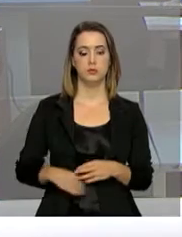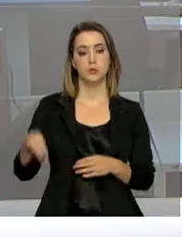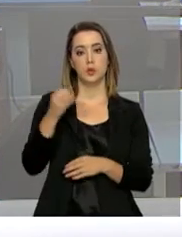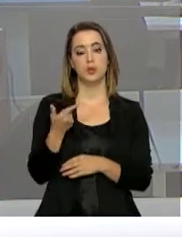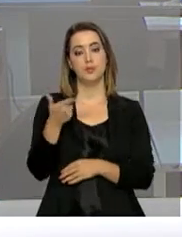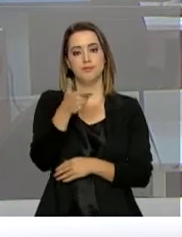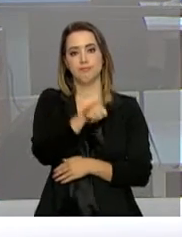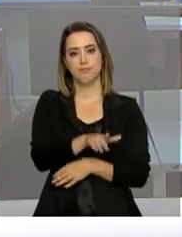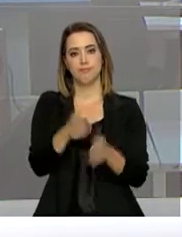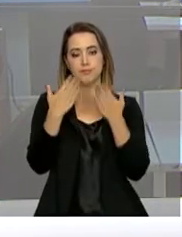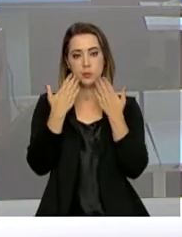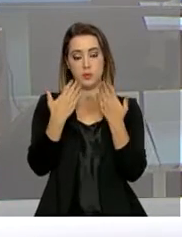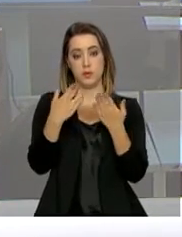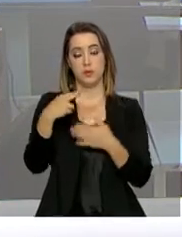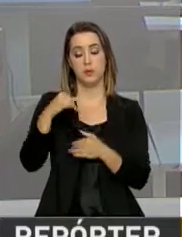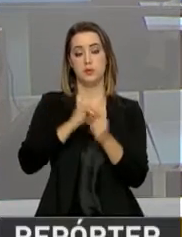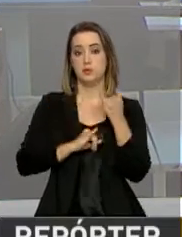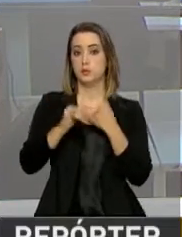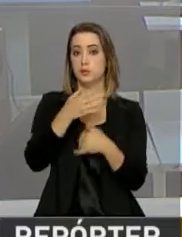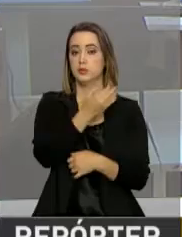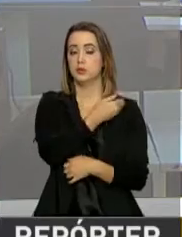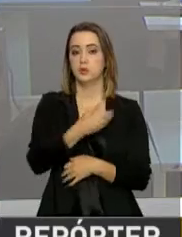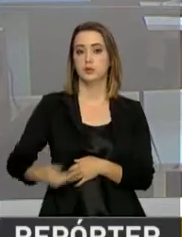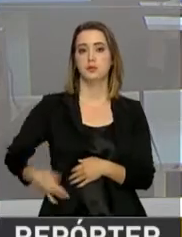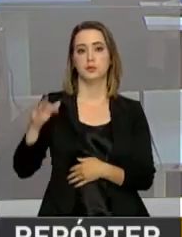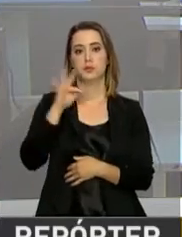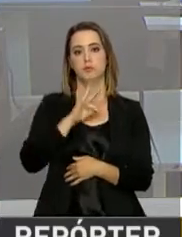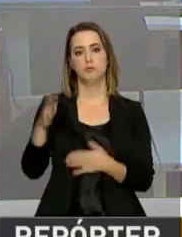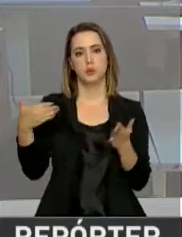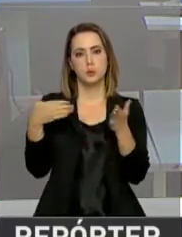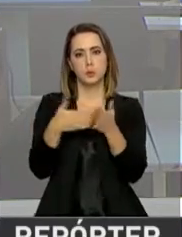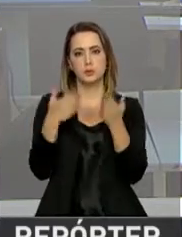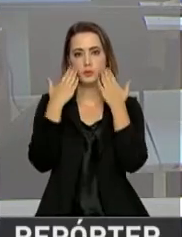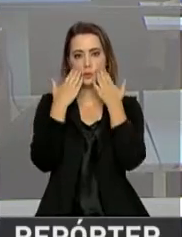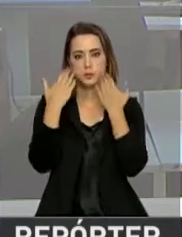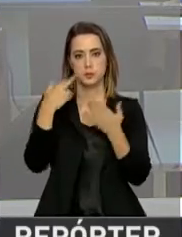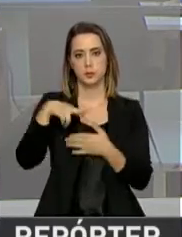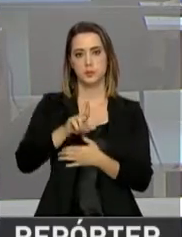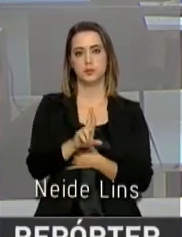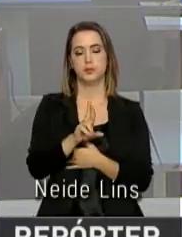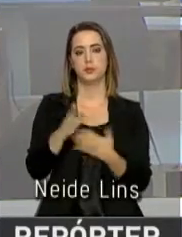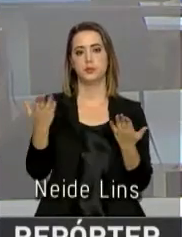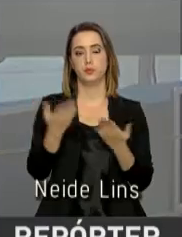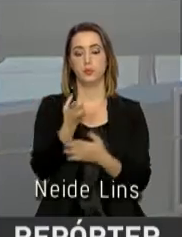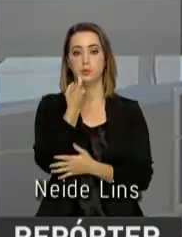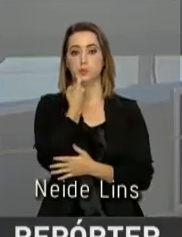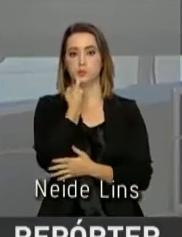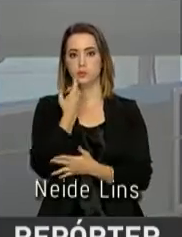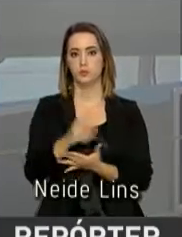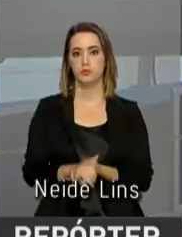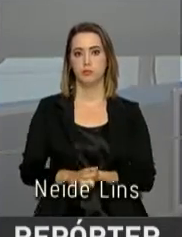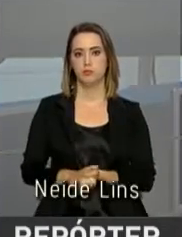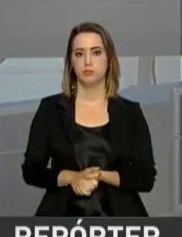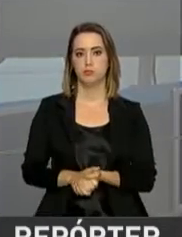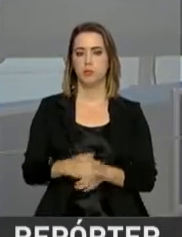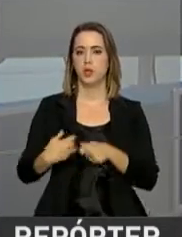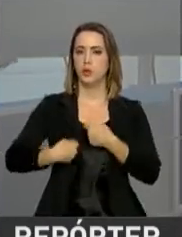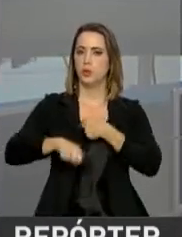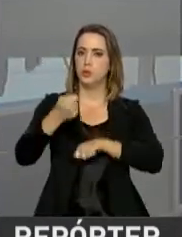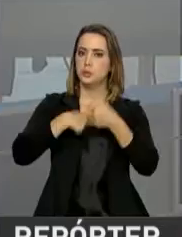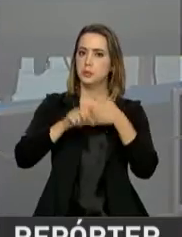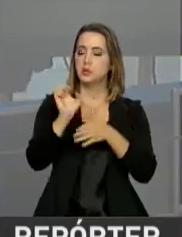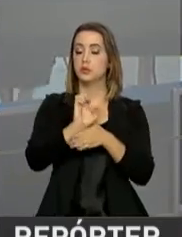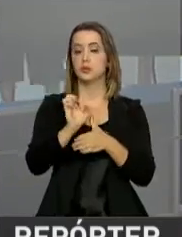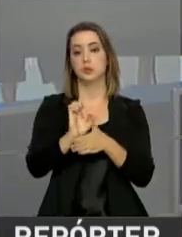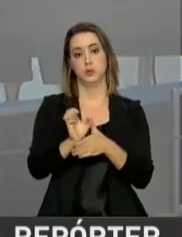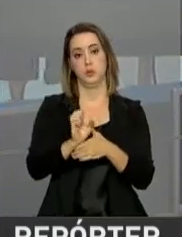Olá, estamos de volta com as notícias do governo federal na última edição do Repórter NBR desta sexta-feira. A situação econômica dos